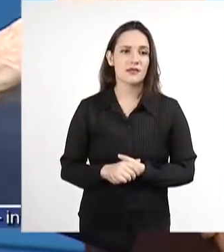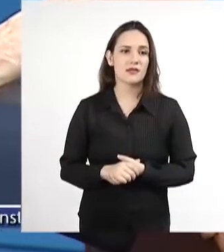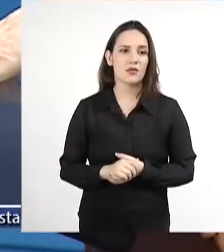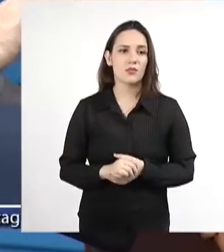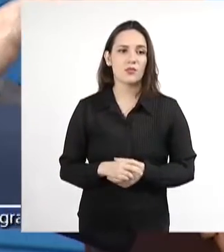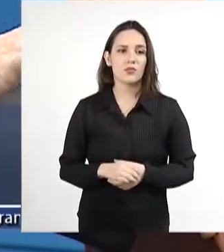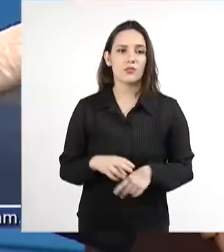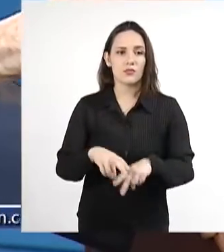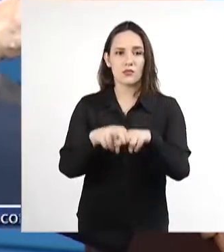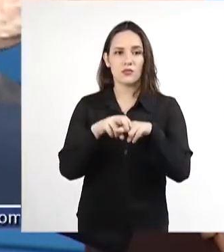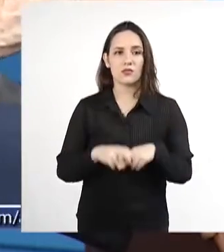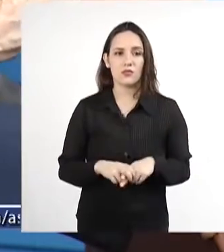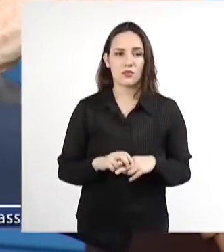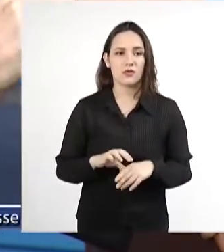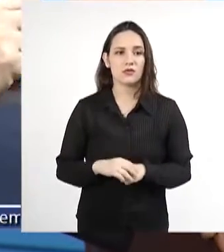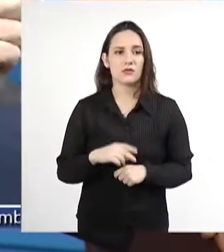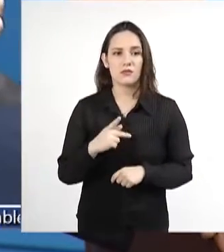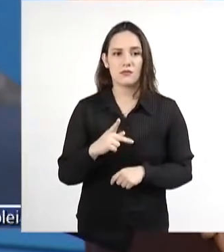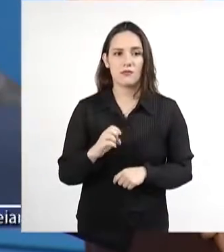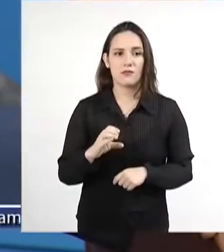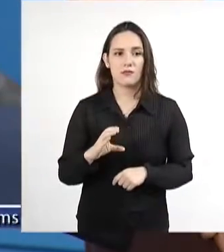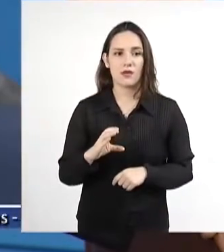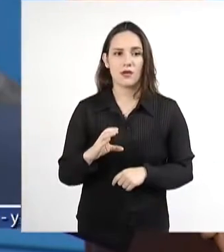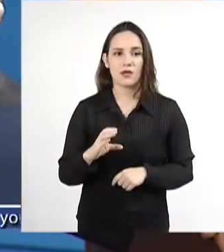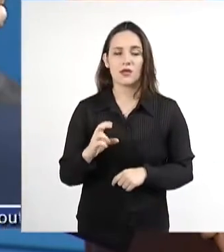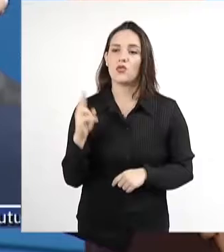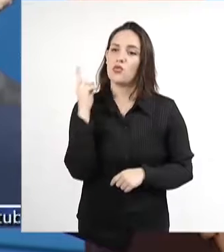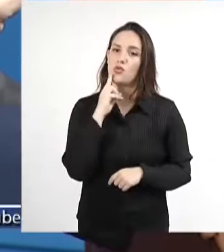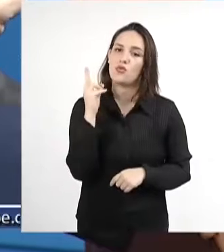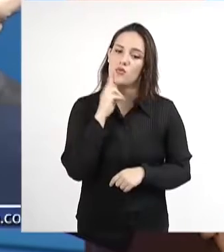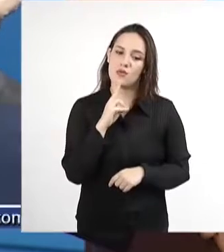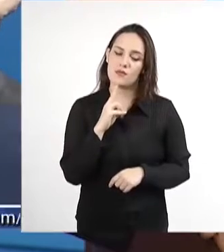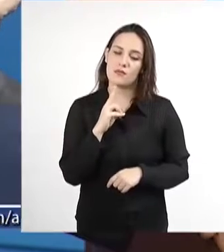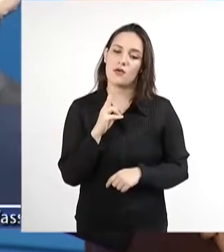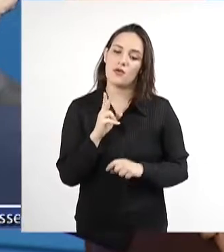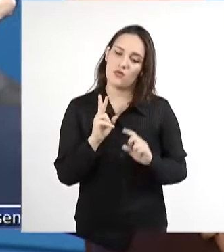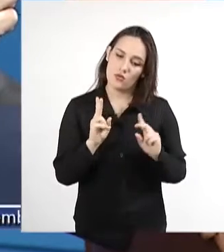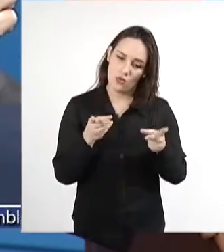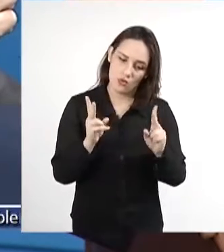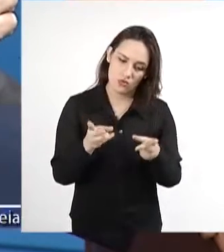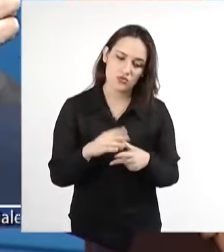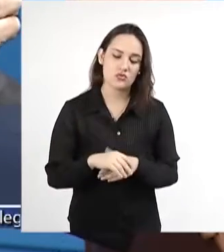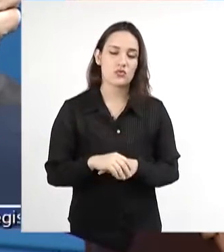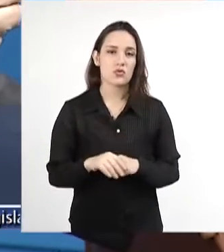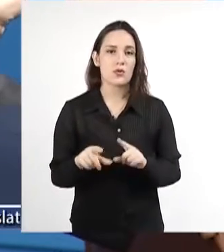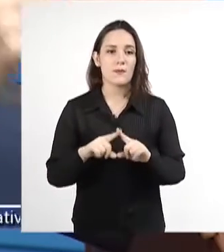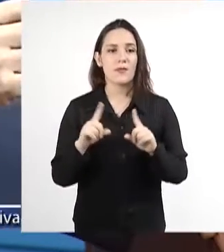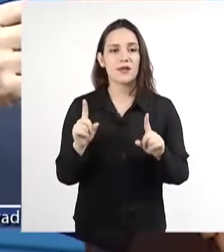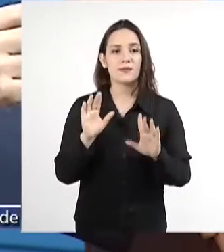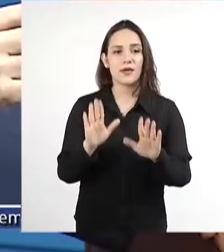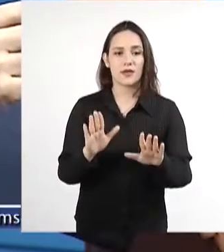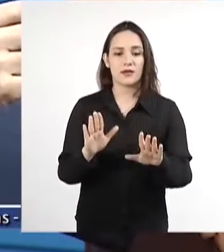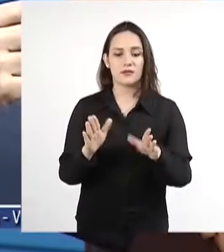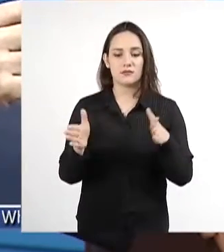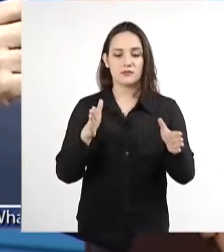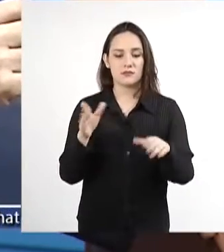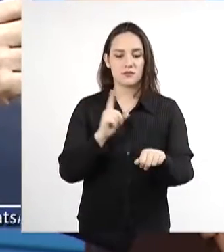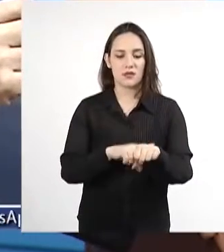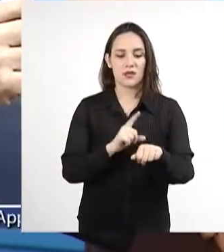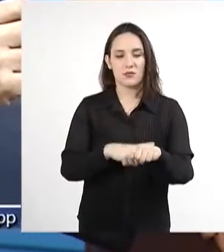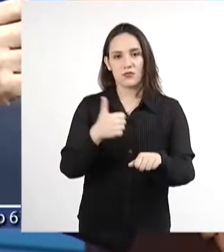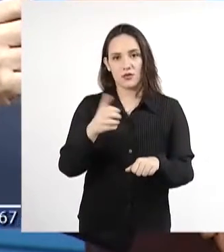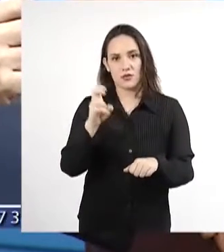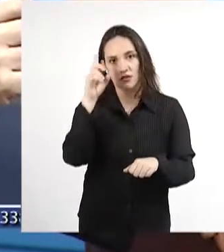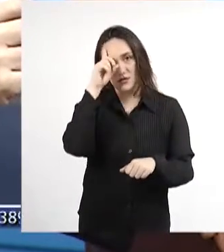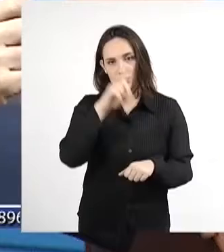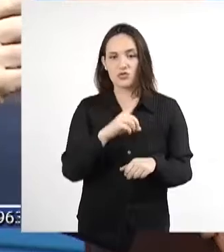primeiro, PEC normal passa. O período da PEC paralela é exatamente daqui a 15 dias, e já ficou